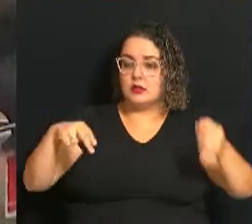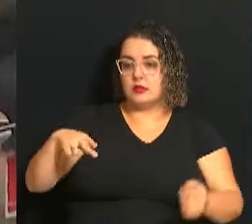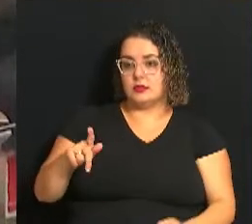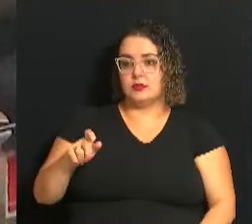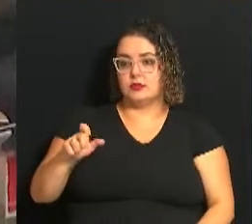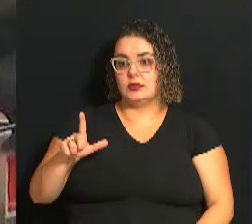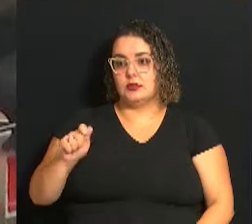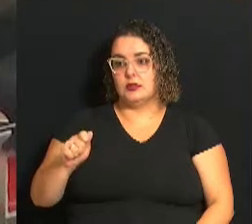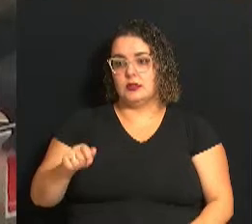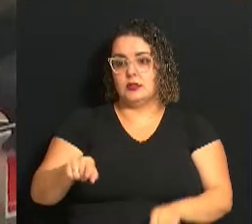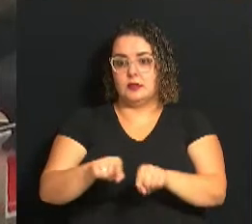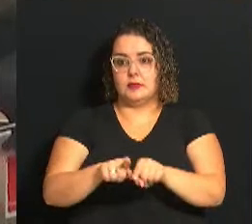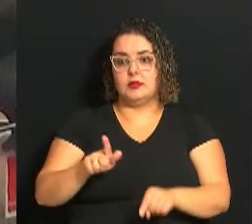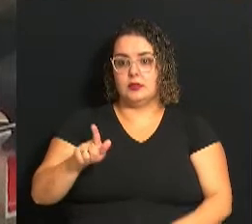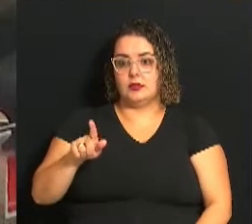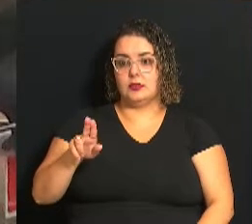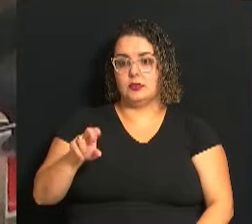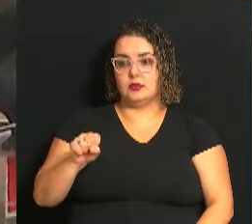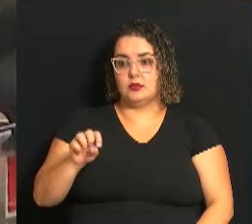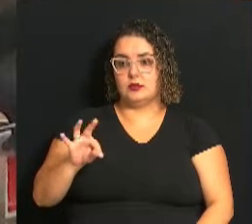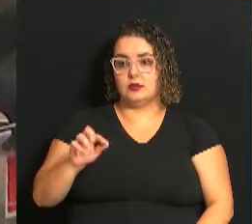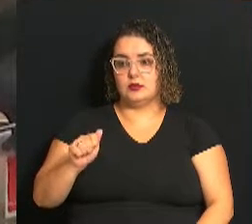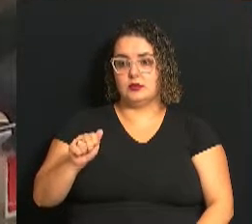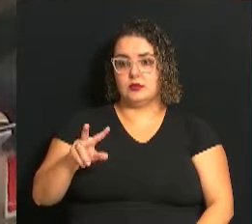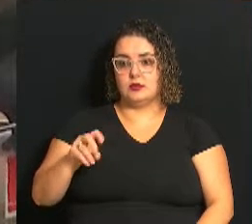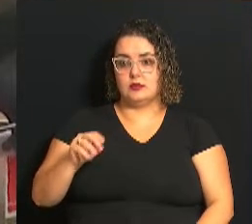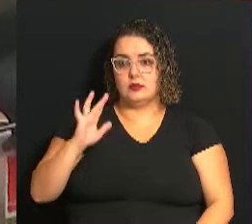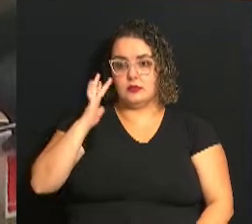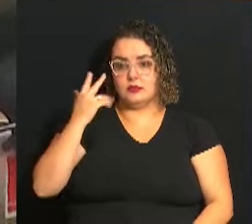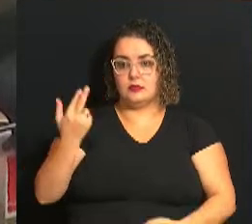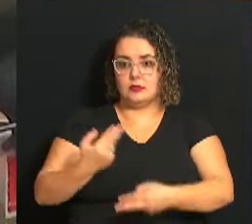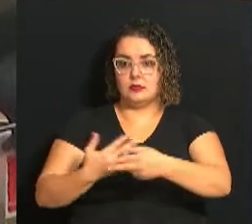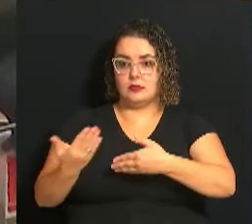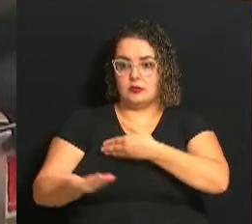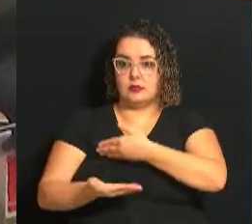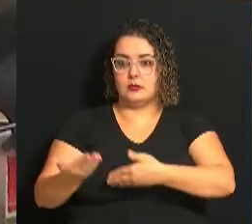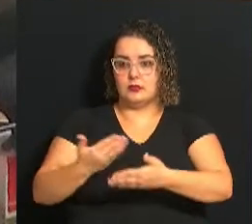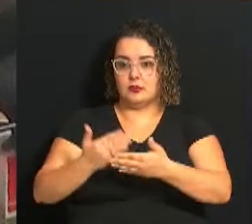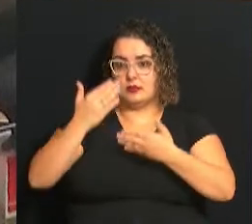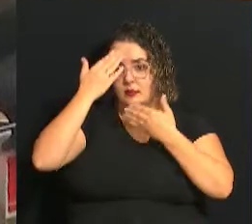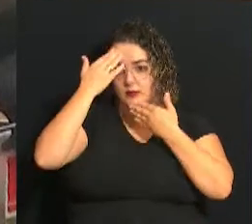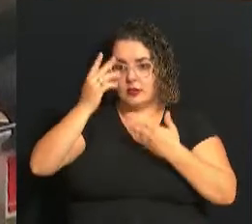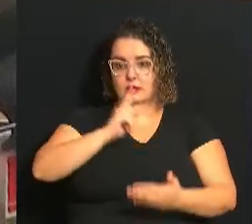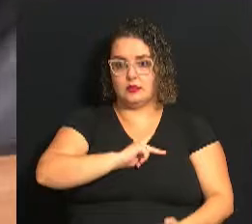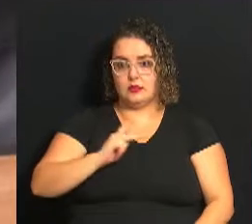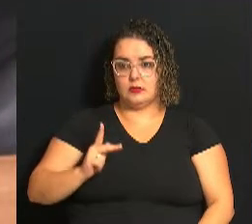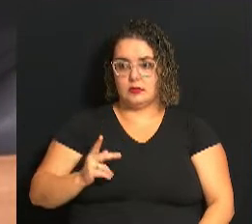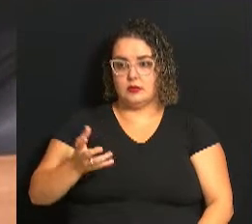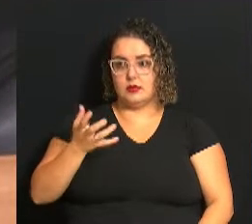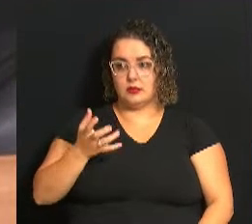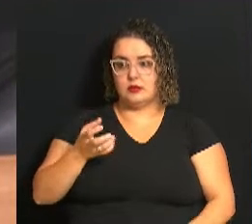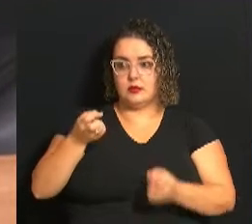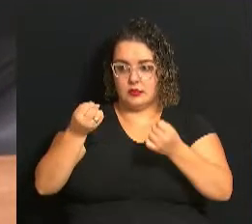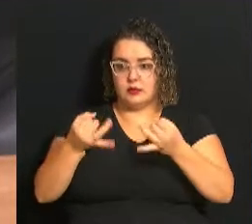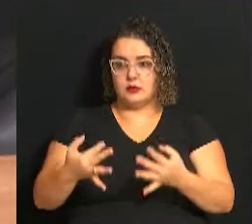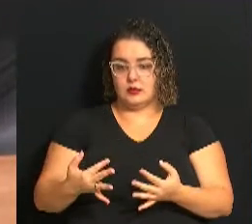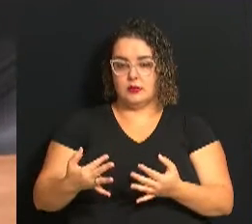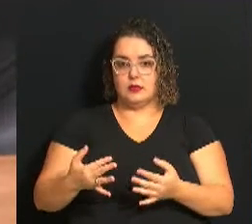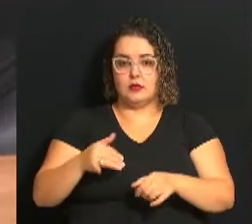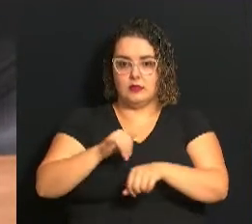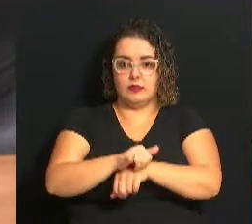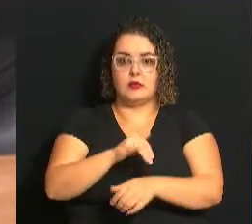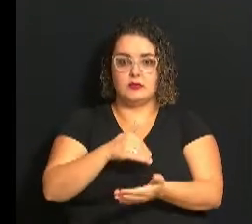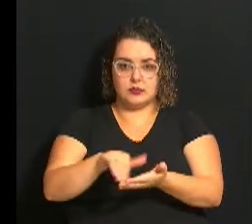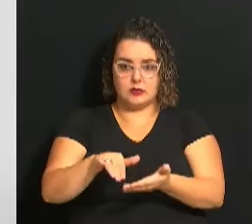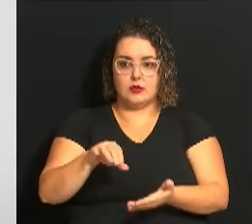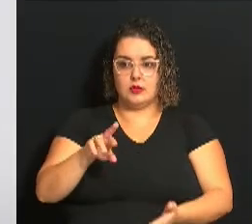que, se revezando aí. Muito obrigado. Obrigado, presidente. Queria até justificar também a ausência do secretário Rogério, porque ontem